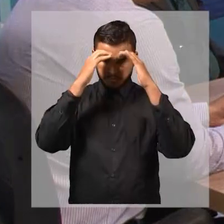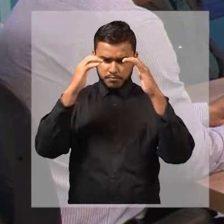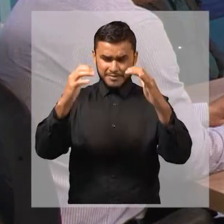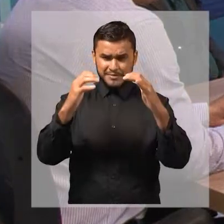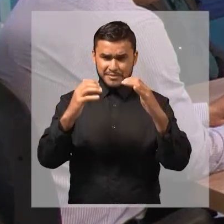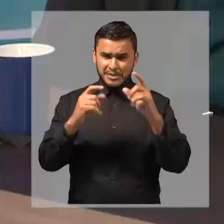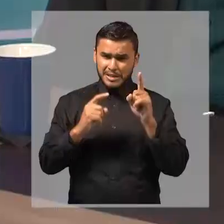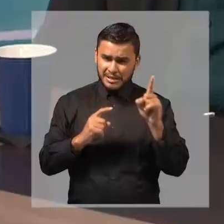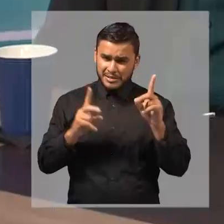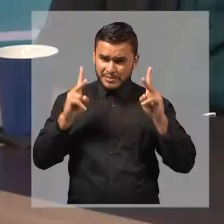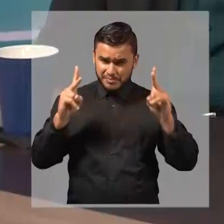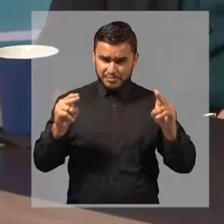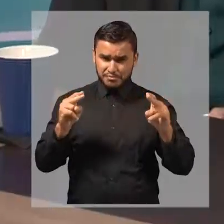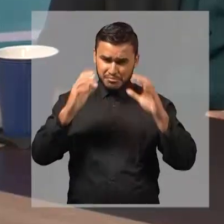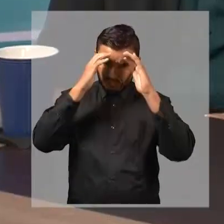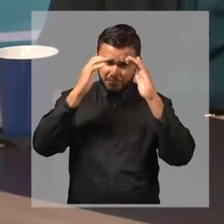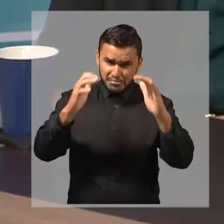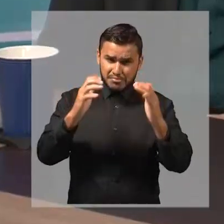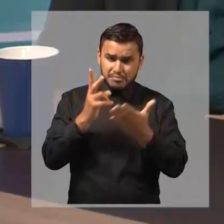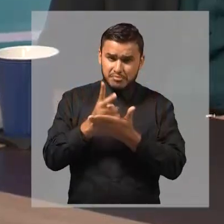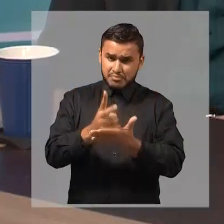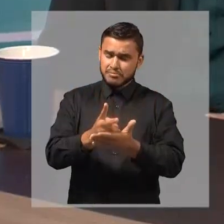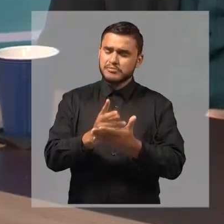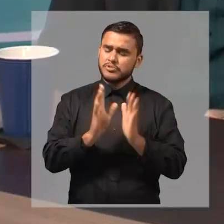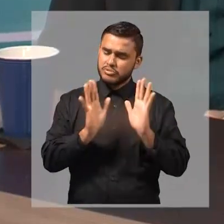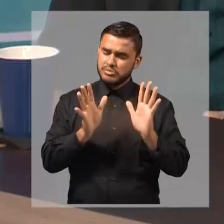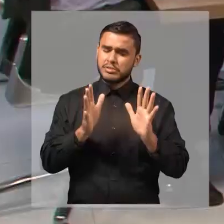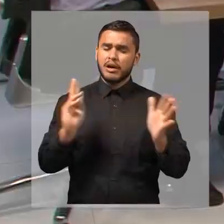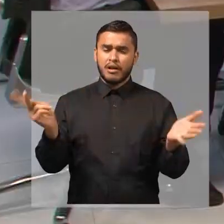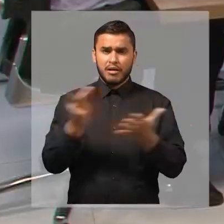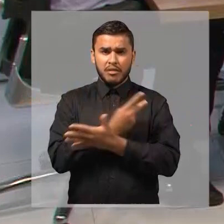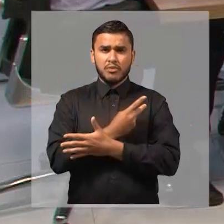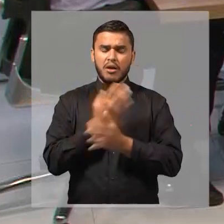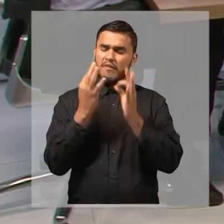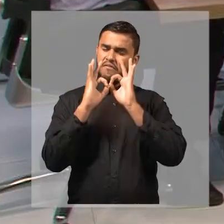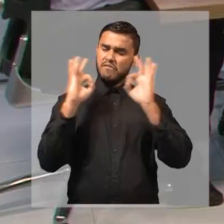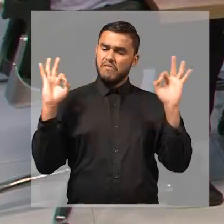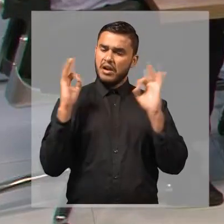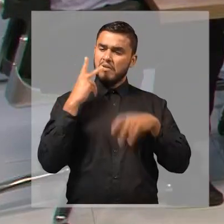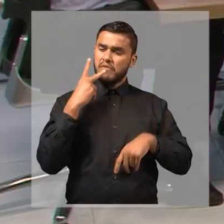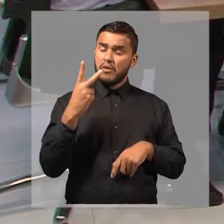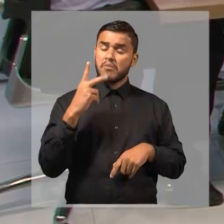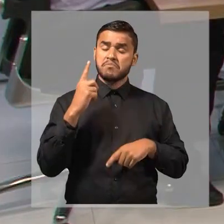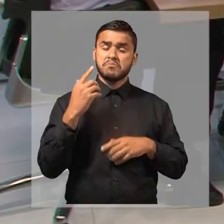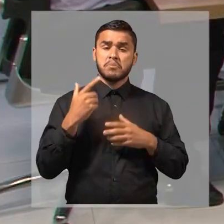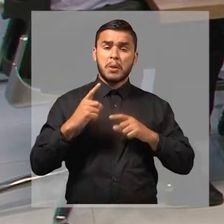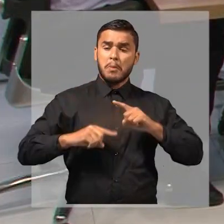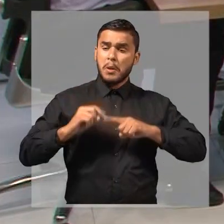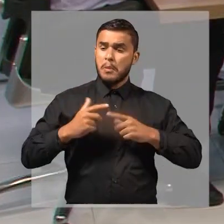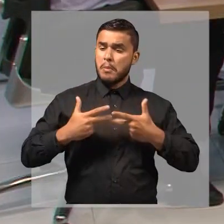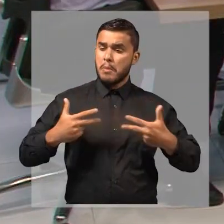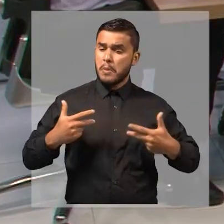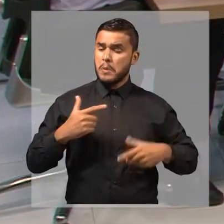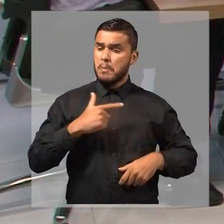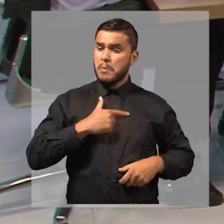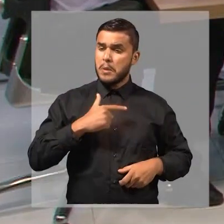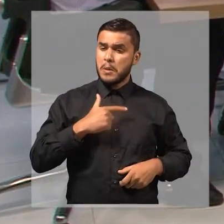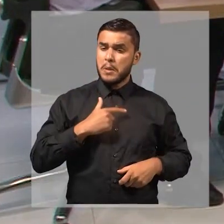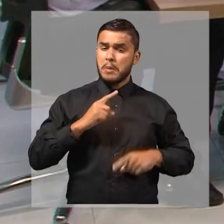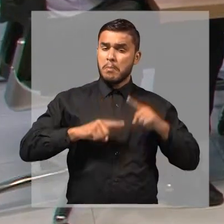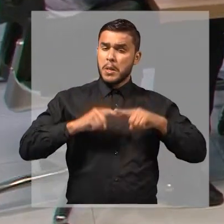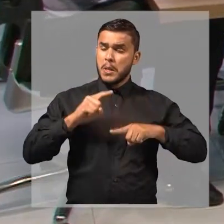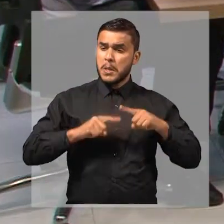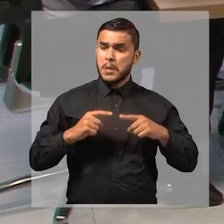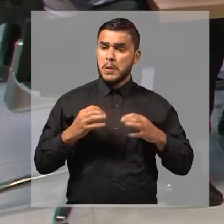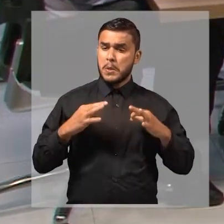zelo, né, por essas coisas. Já deu também as suas escorregadas. O que se espera é que